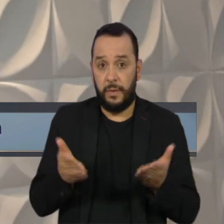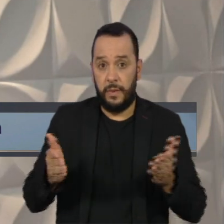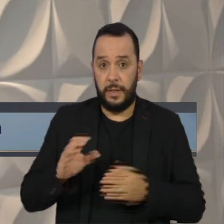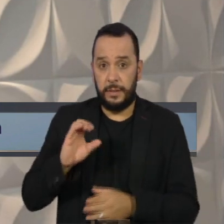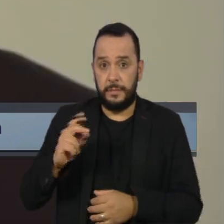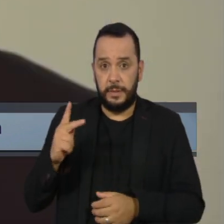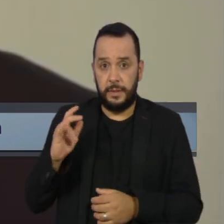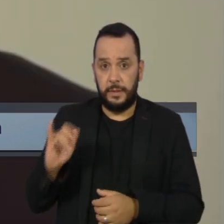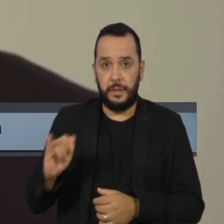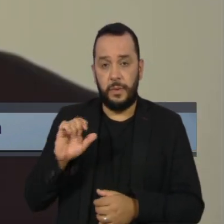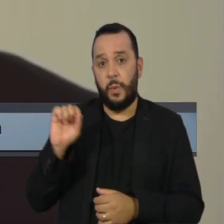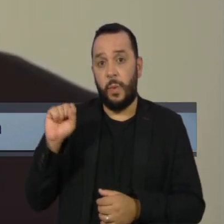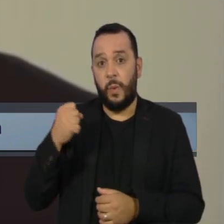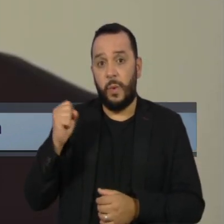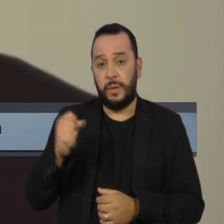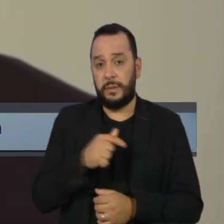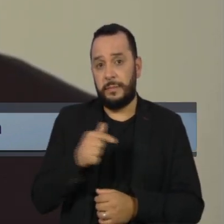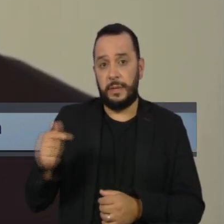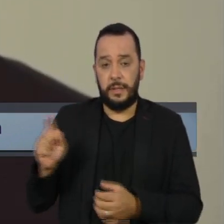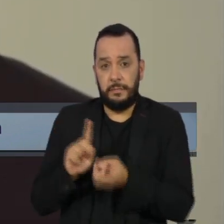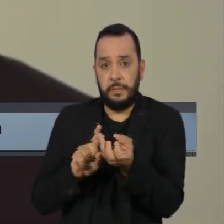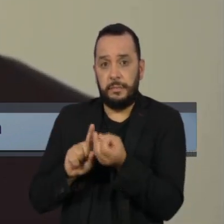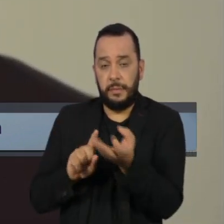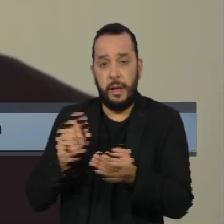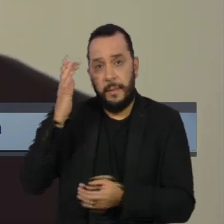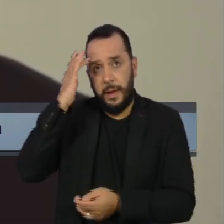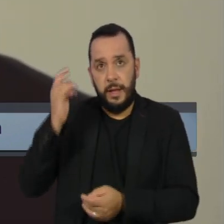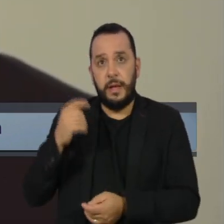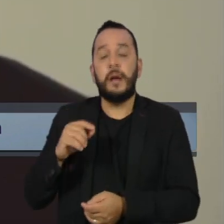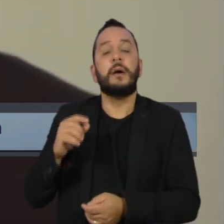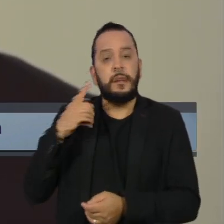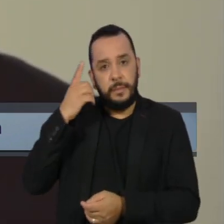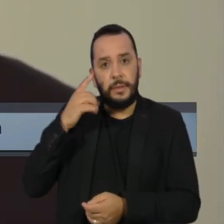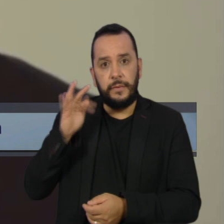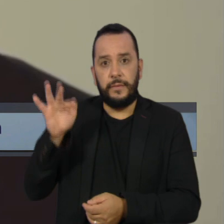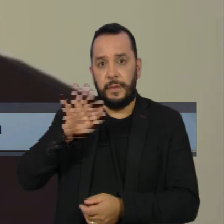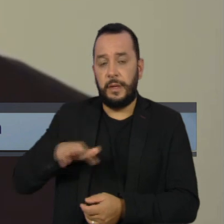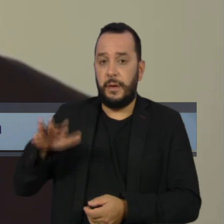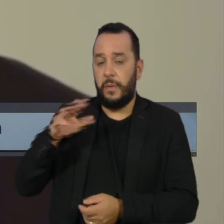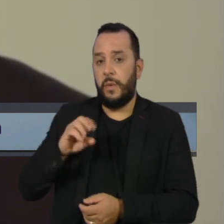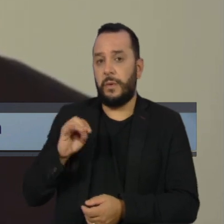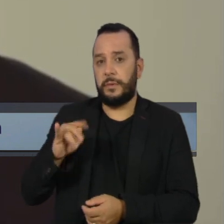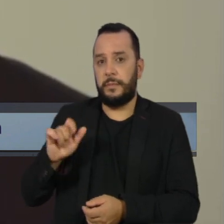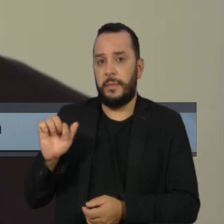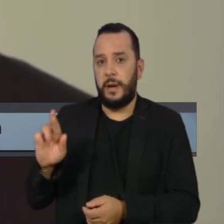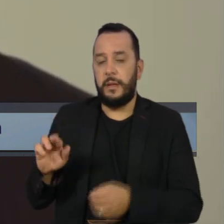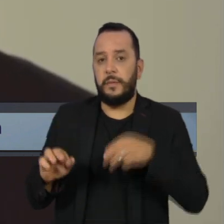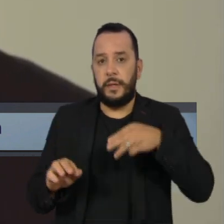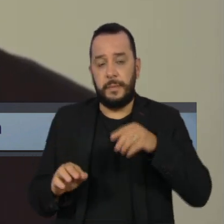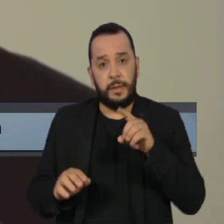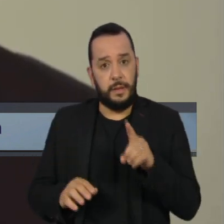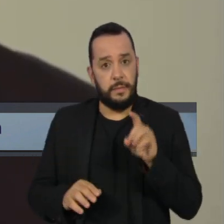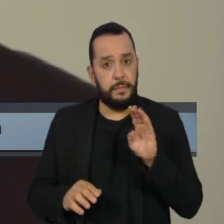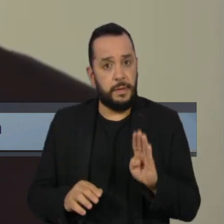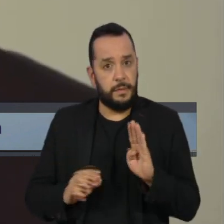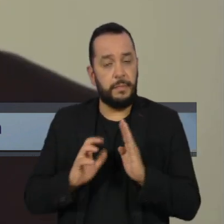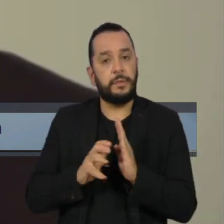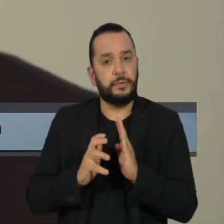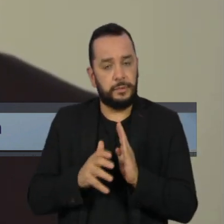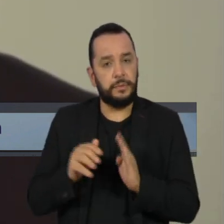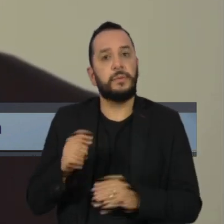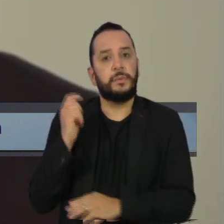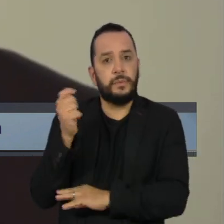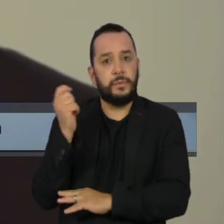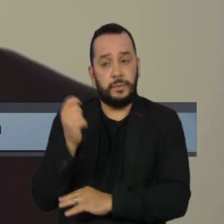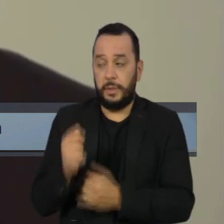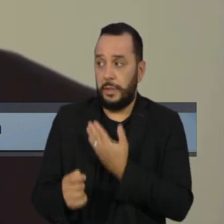semana de depoimentos amanhã os senadores ouvem o deputado federal Osmar terra do MDB do Rio Grande do Sul apontado como um